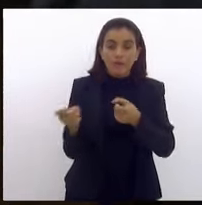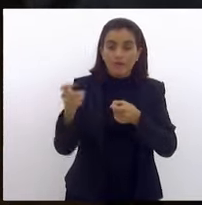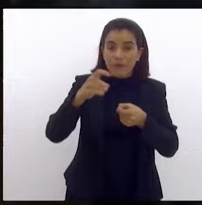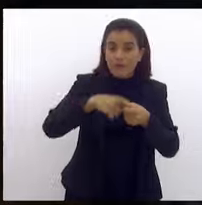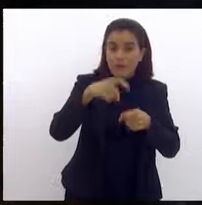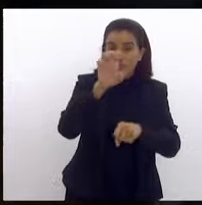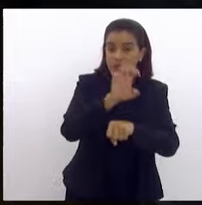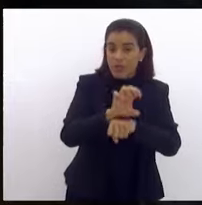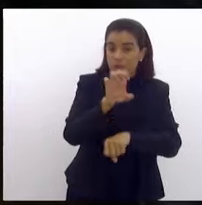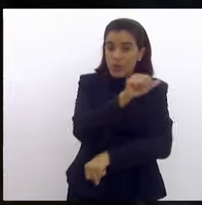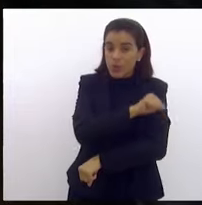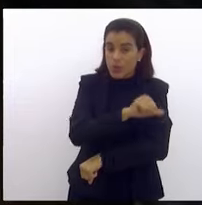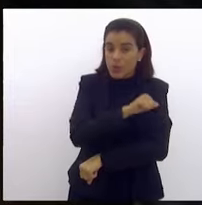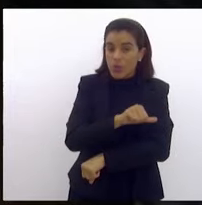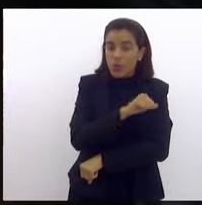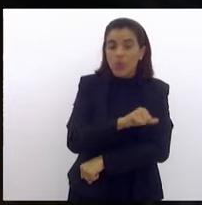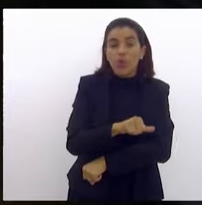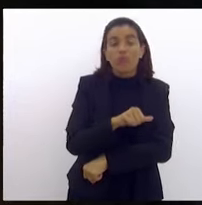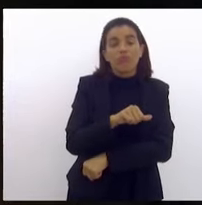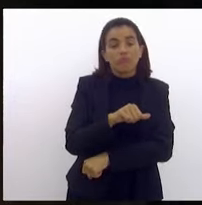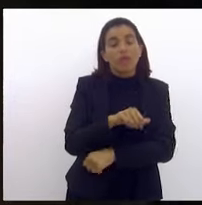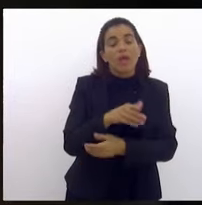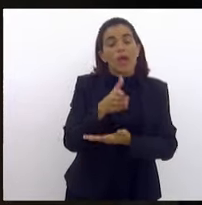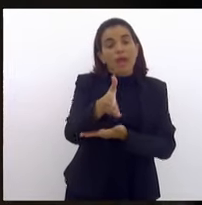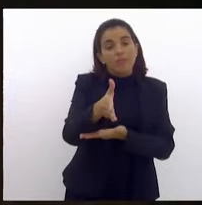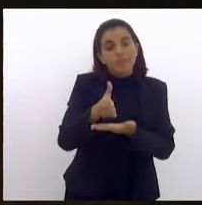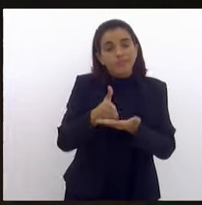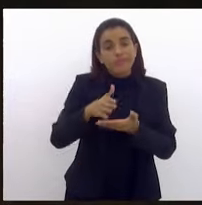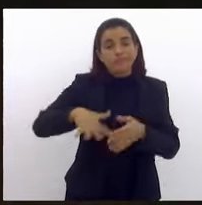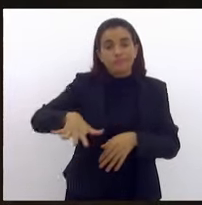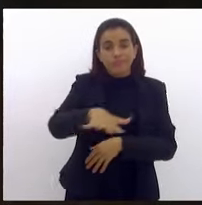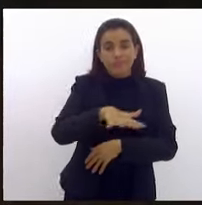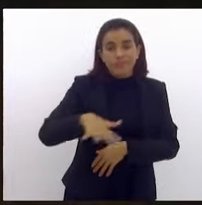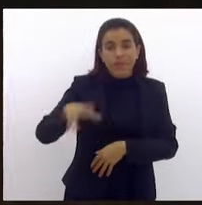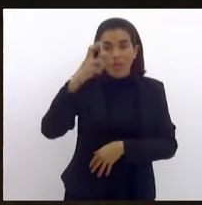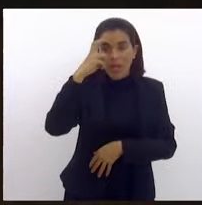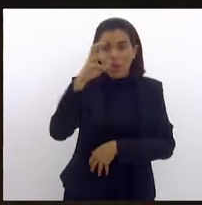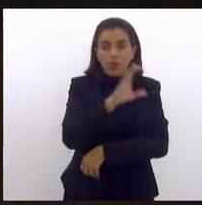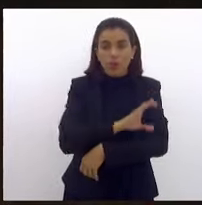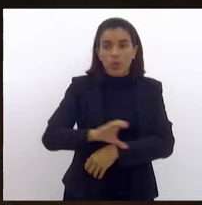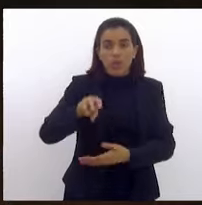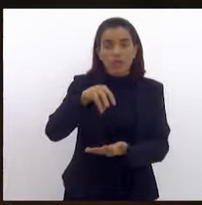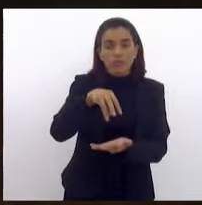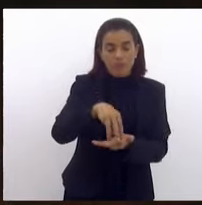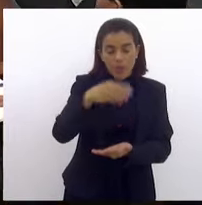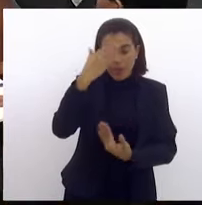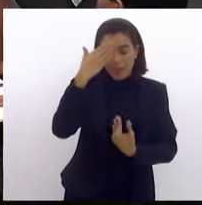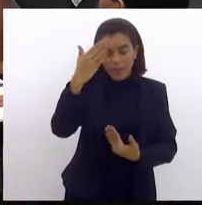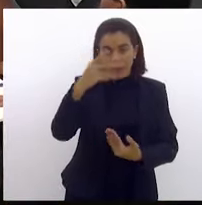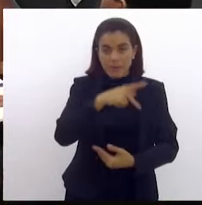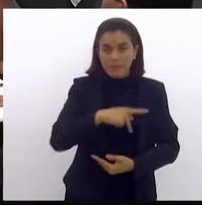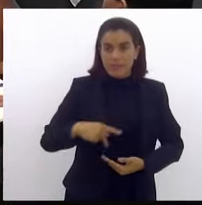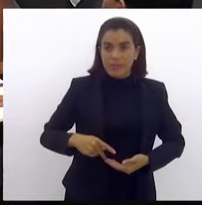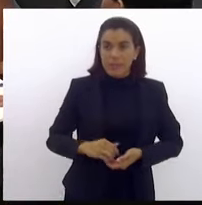Rio de Janeiro a parcela fundamental e indispensável para a nossa cultura, que é o sambódromo. Muito obrigado, senhor